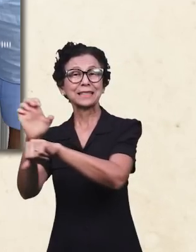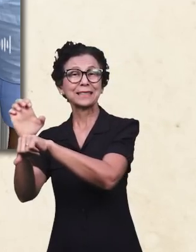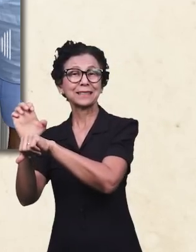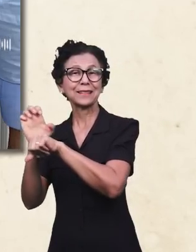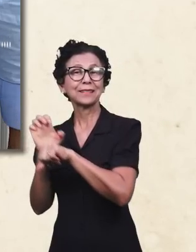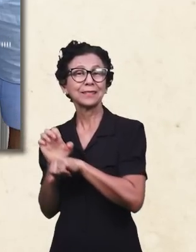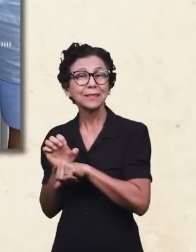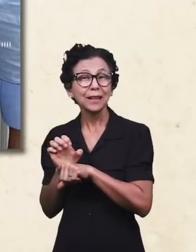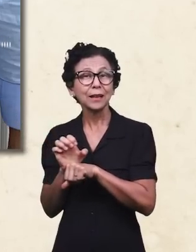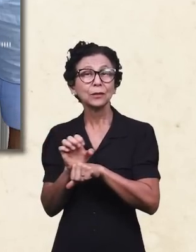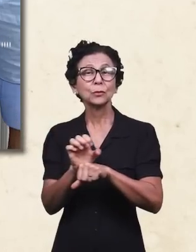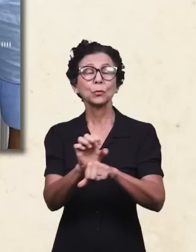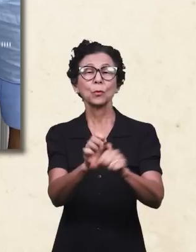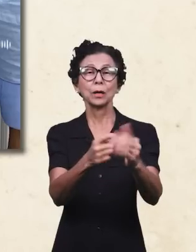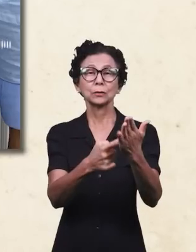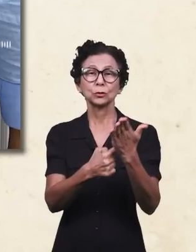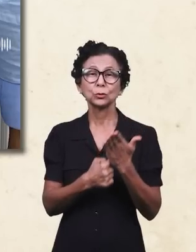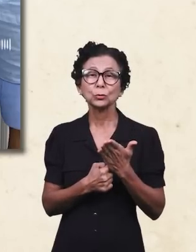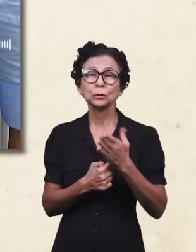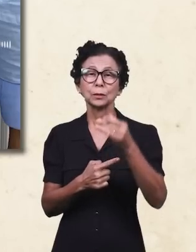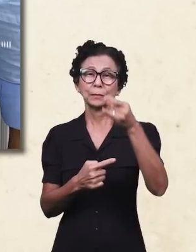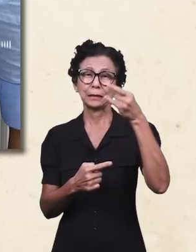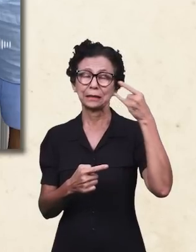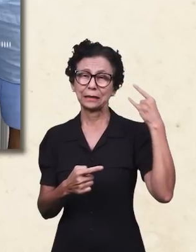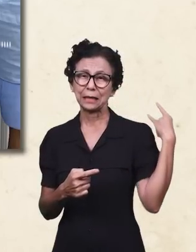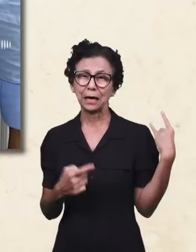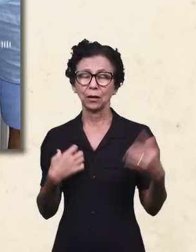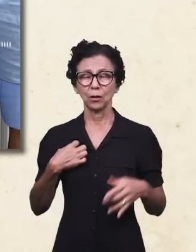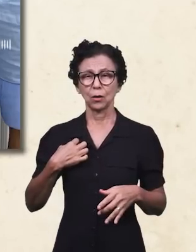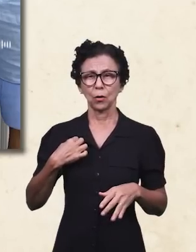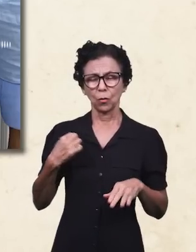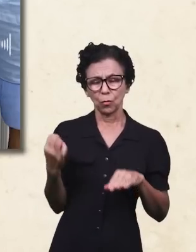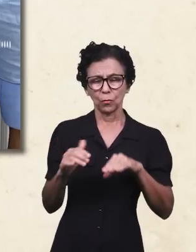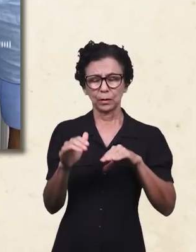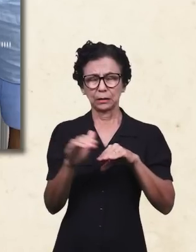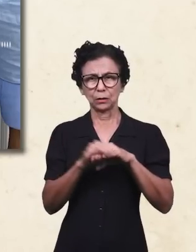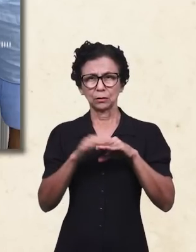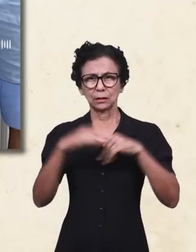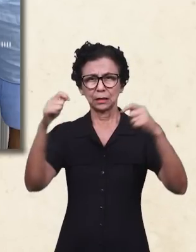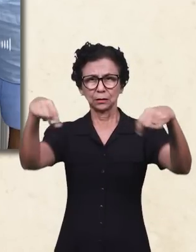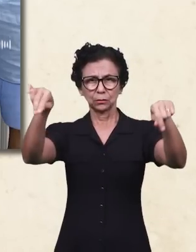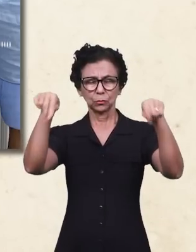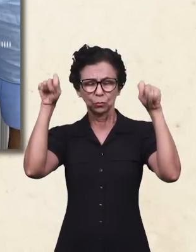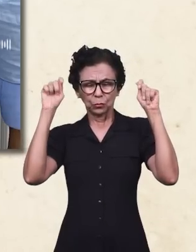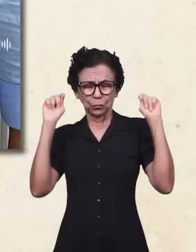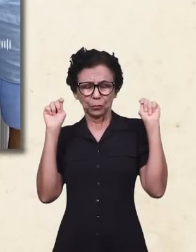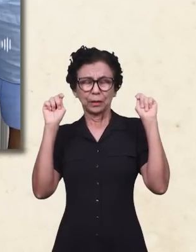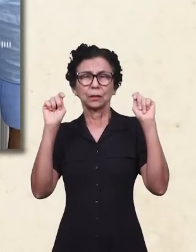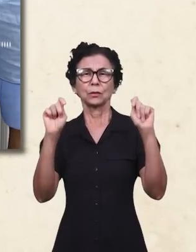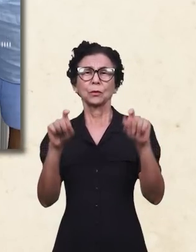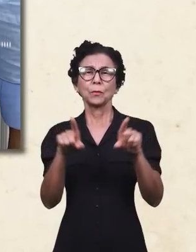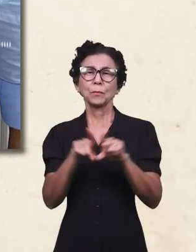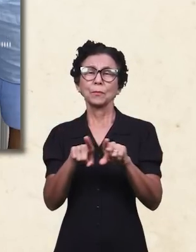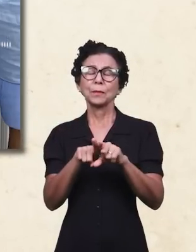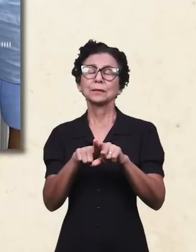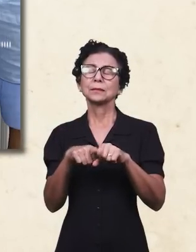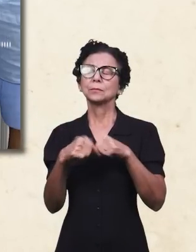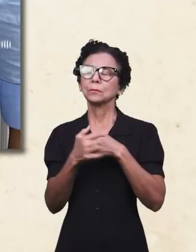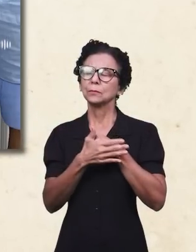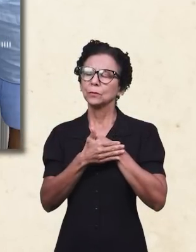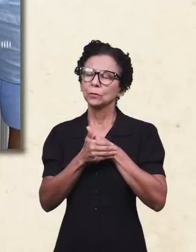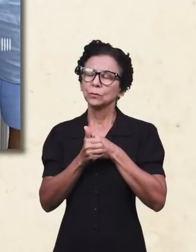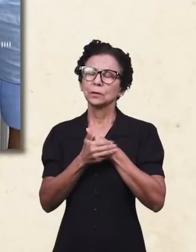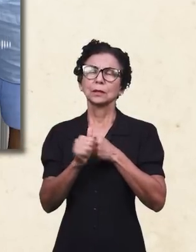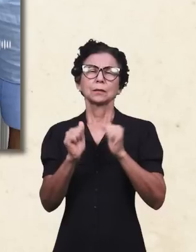não só ajuda material, como roupas, calçados, cobertores, mas também muito carinho e